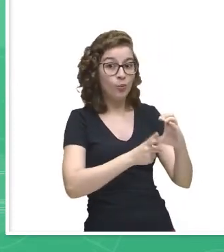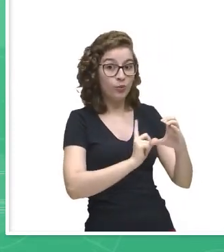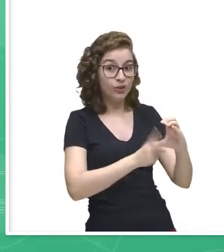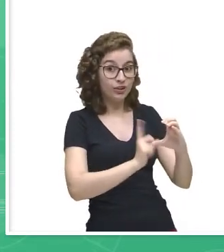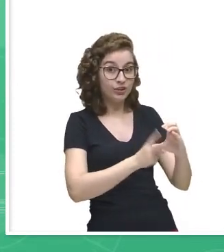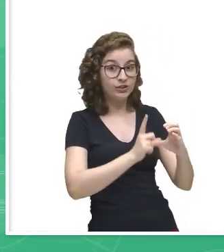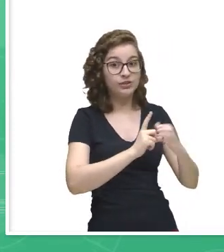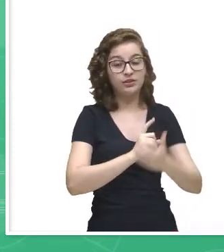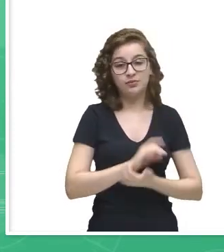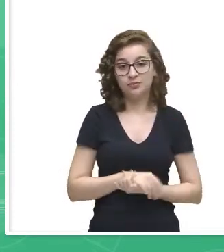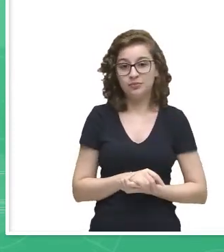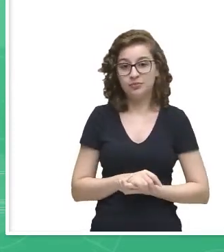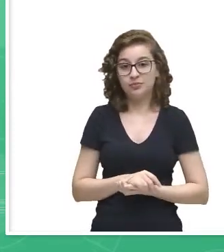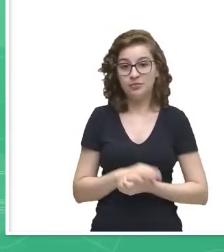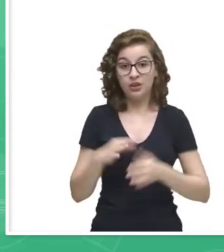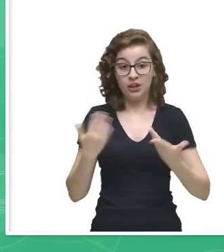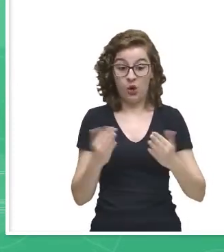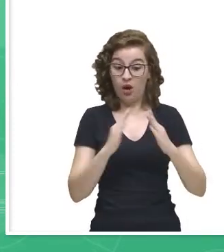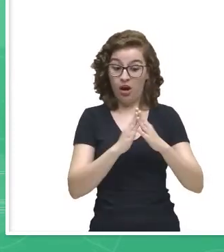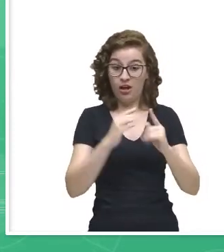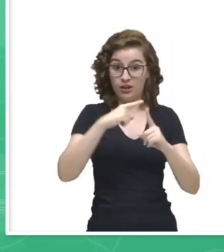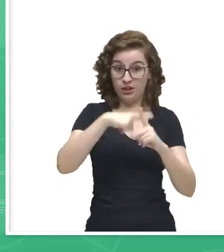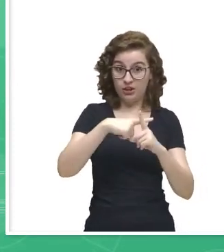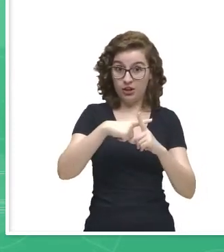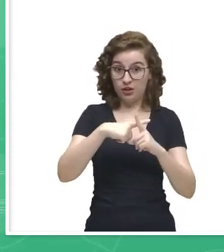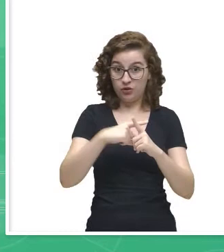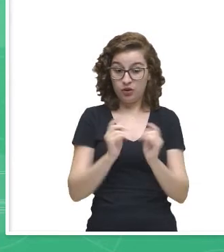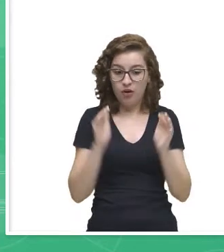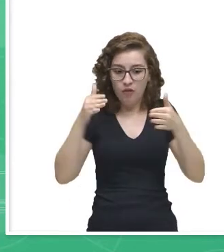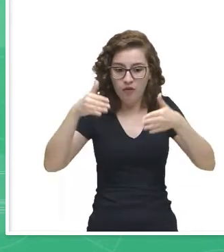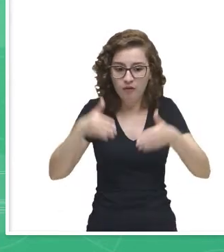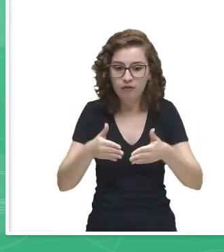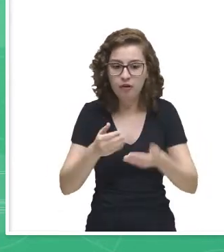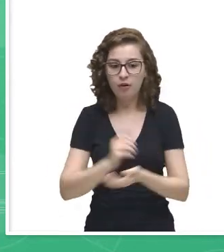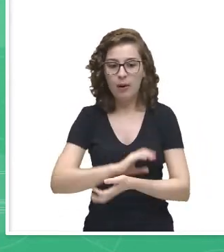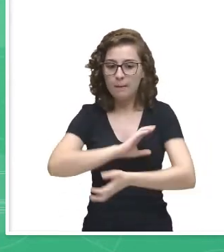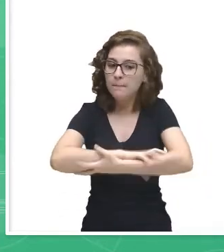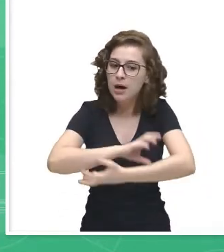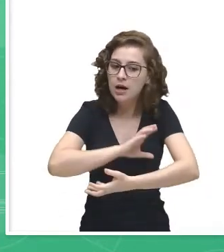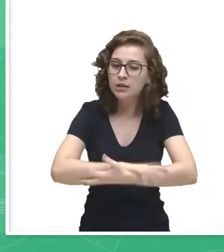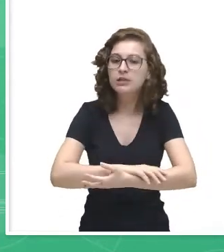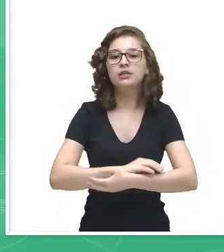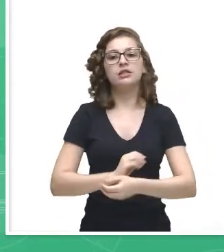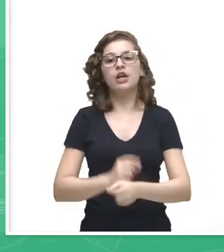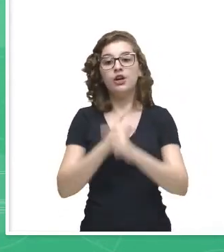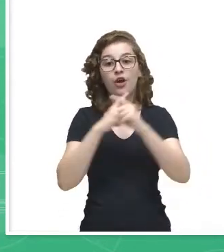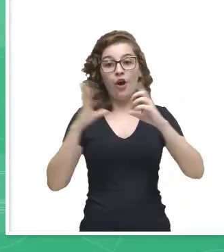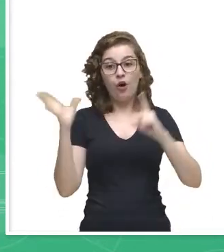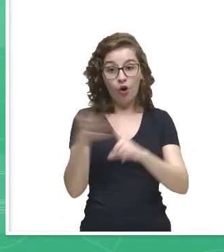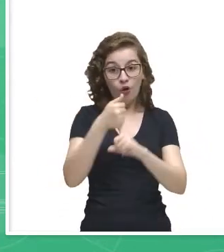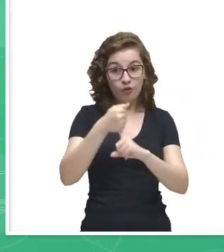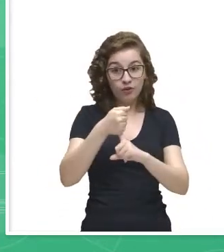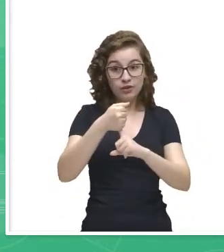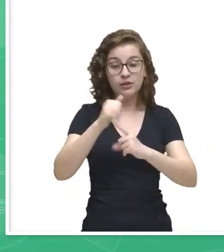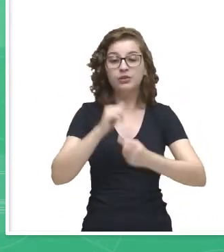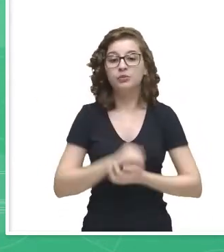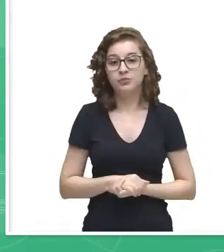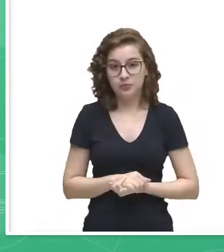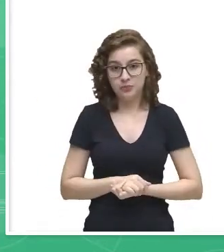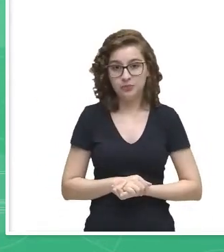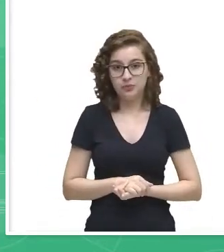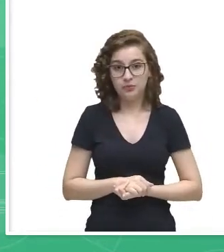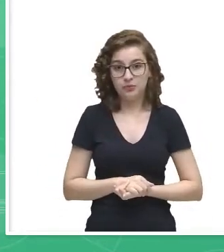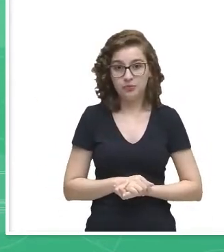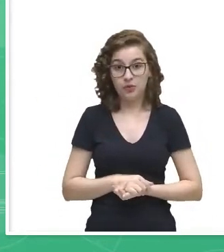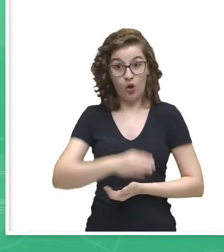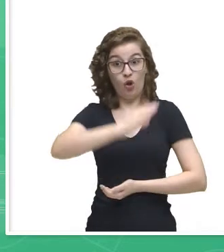aqui o apoio da Igreja Católica ao regime de Benito Mussolini por N fatores, né? A gente vai ver também que Benito